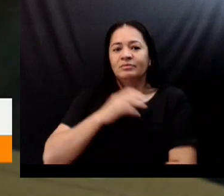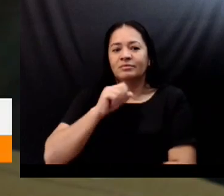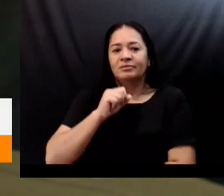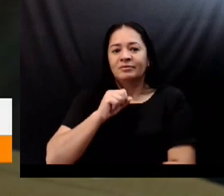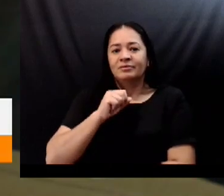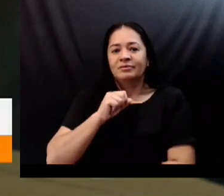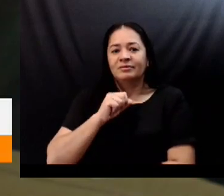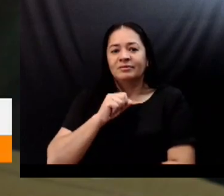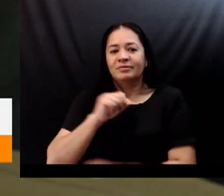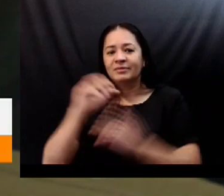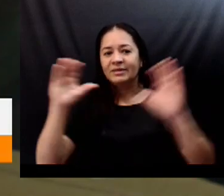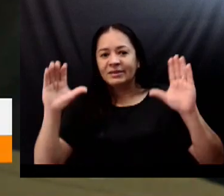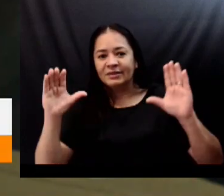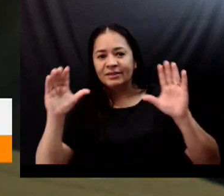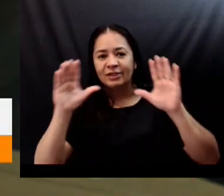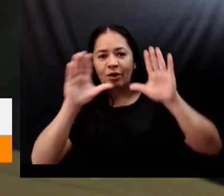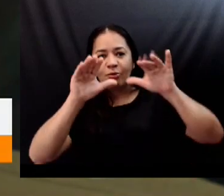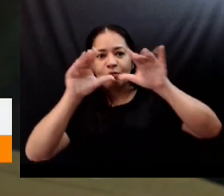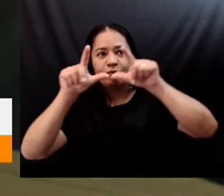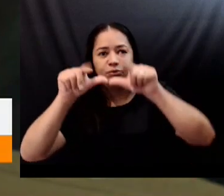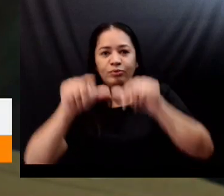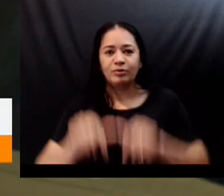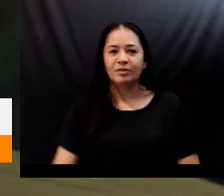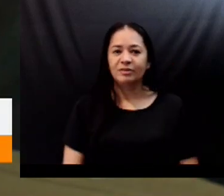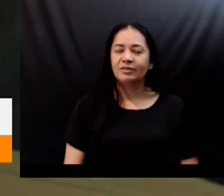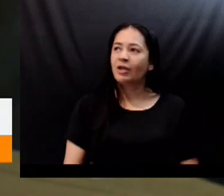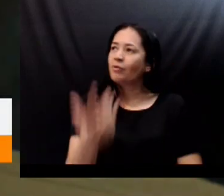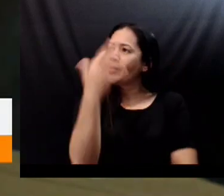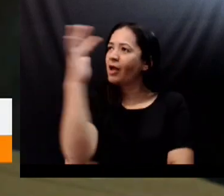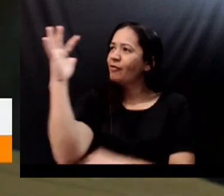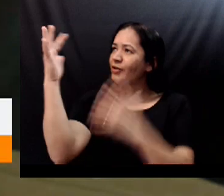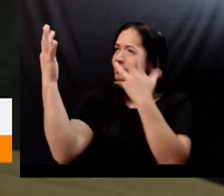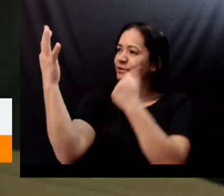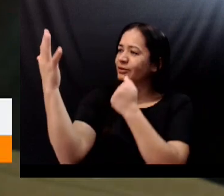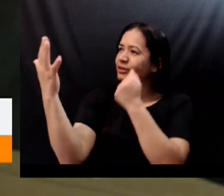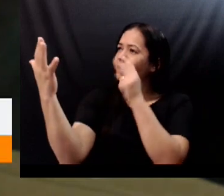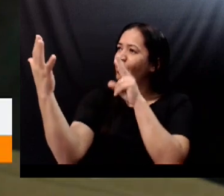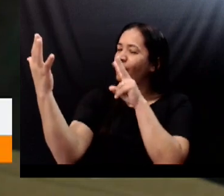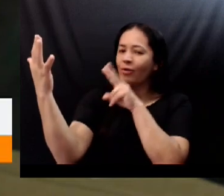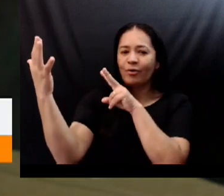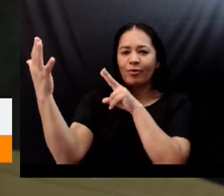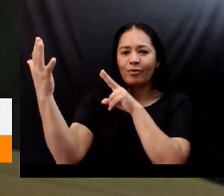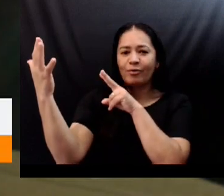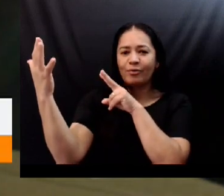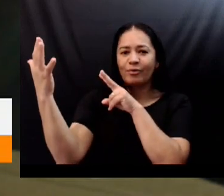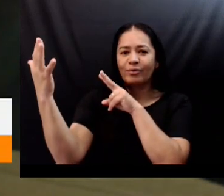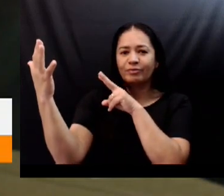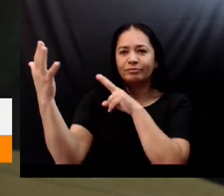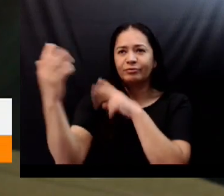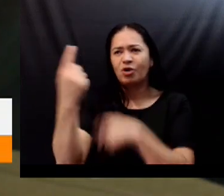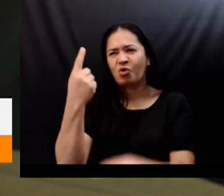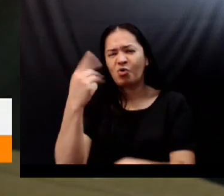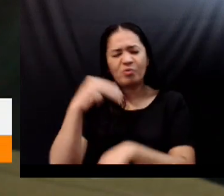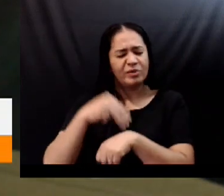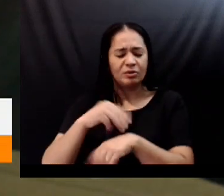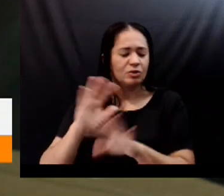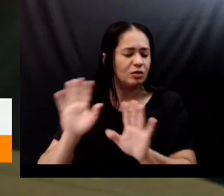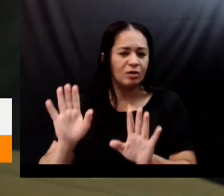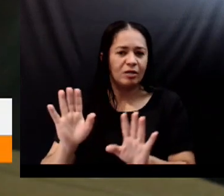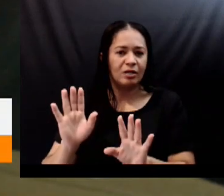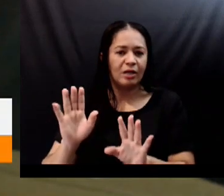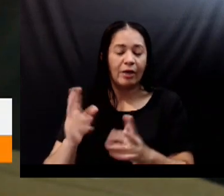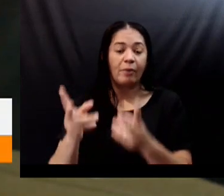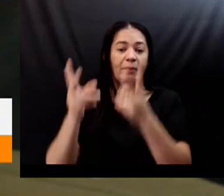olho o passarinho, vejo lá uma árvore bonita e começo a contemplar. Isso dura aí uns de 1 a 5 minutos, e aí eu percebo que isso me